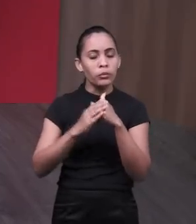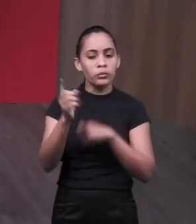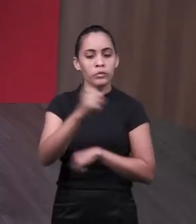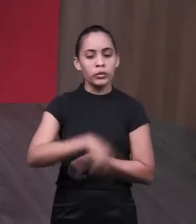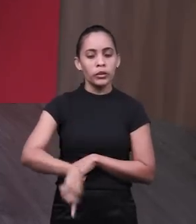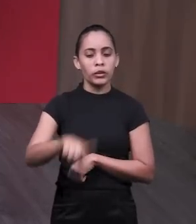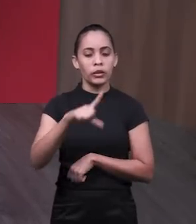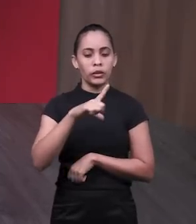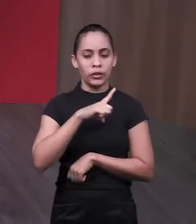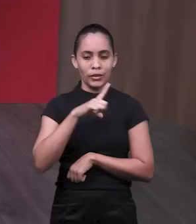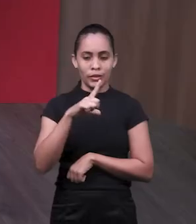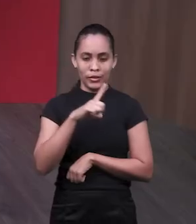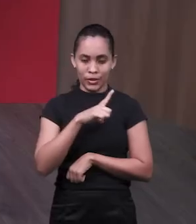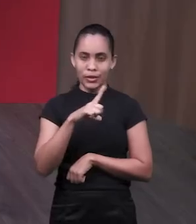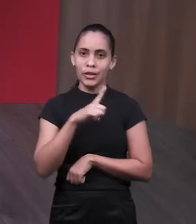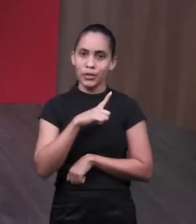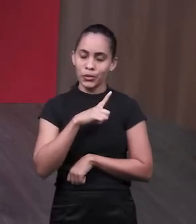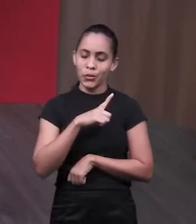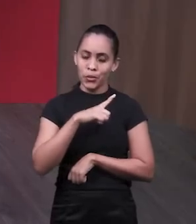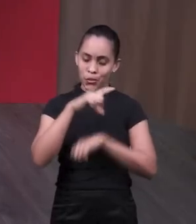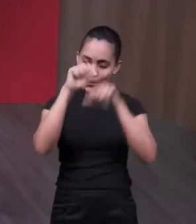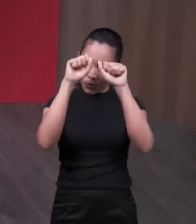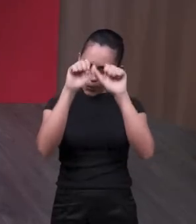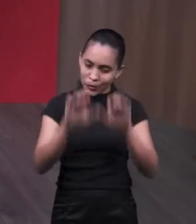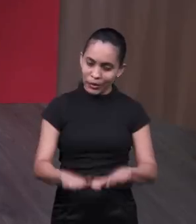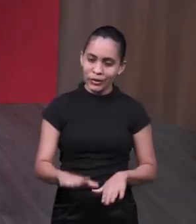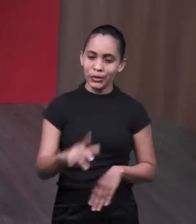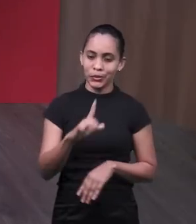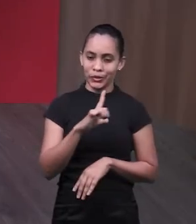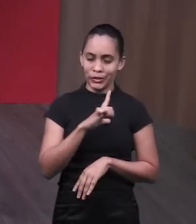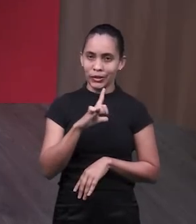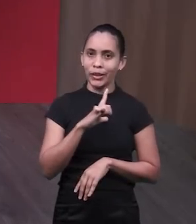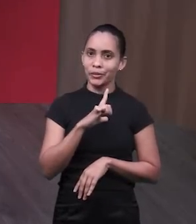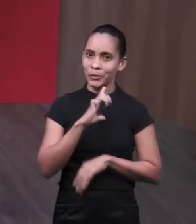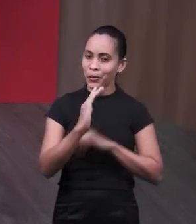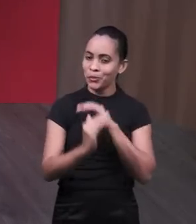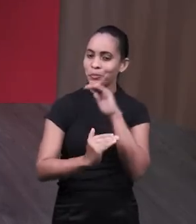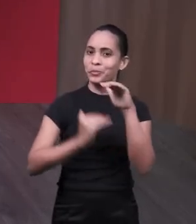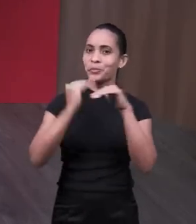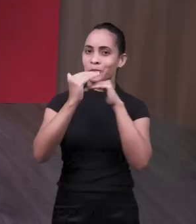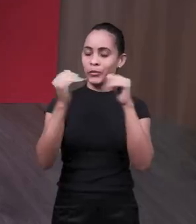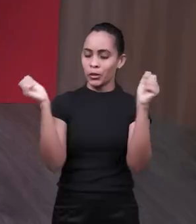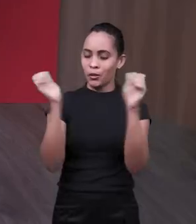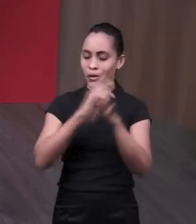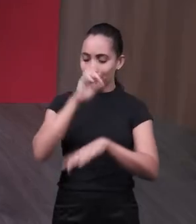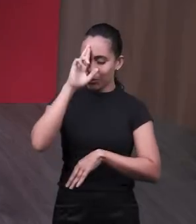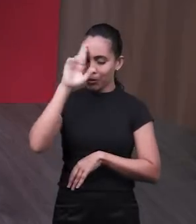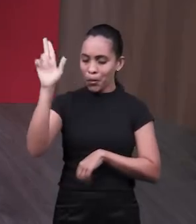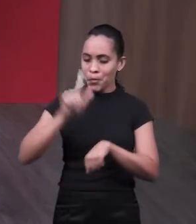eles se destaquem para a honra do Senhor. Amém. Oramos te glorificando por este